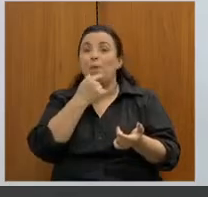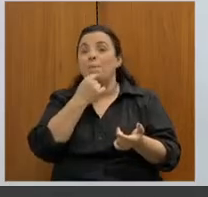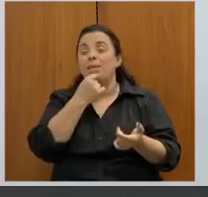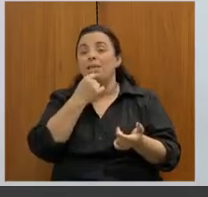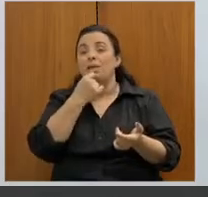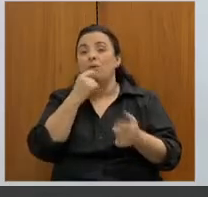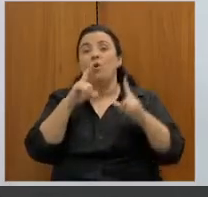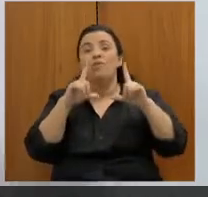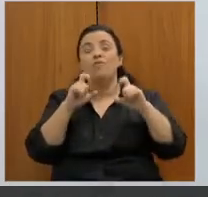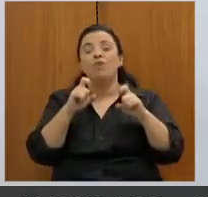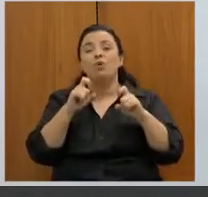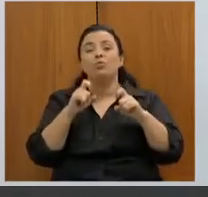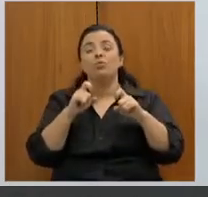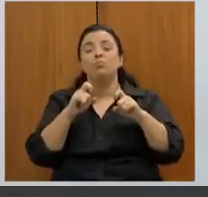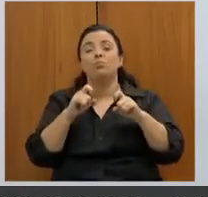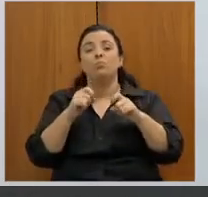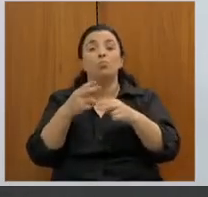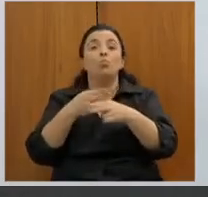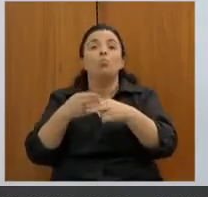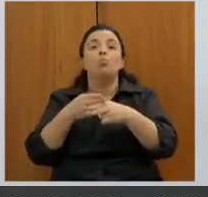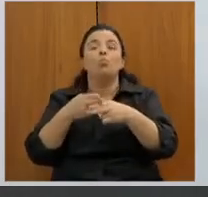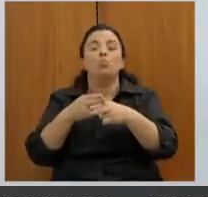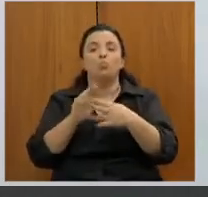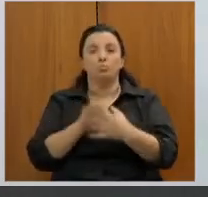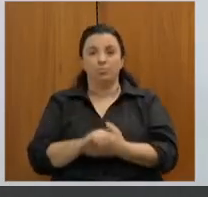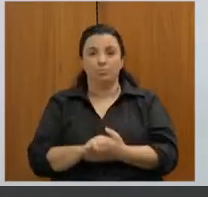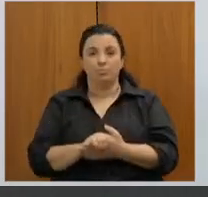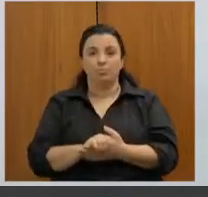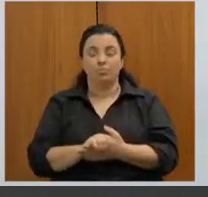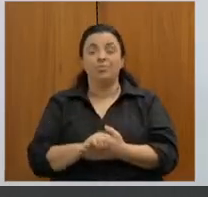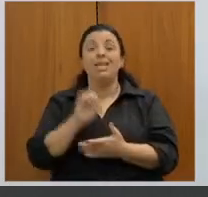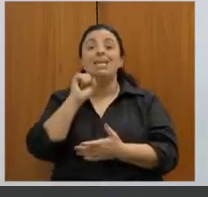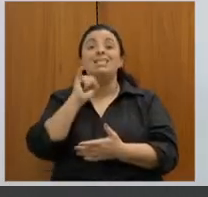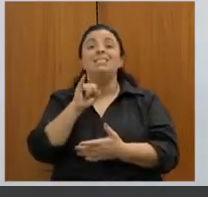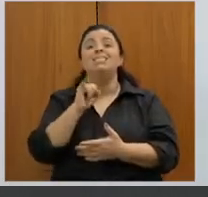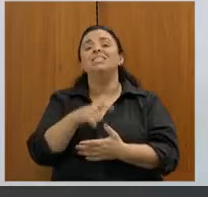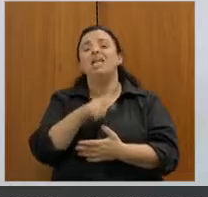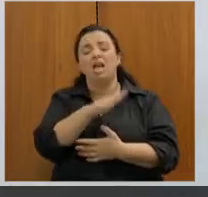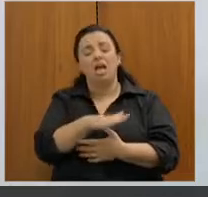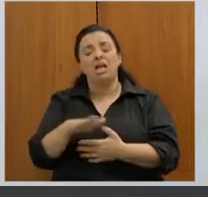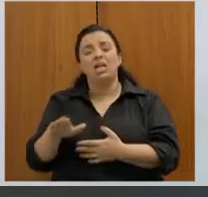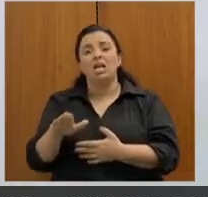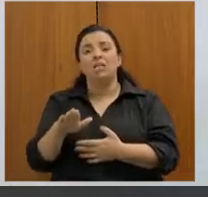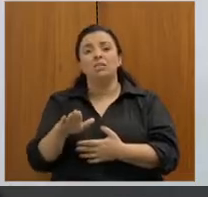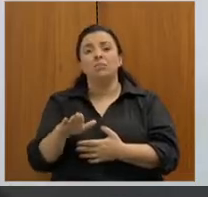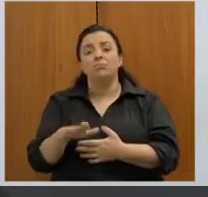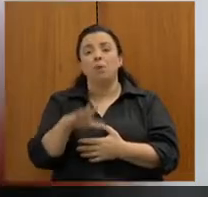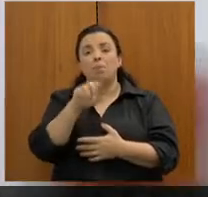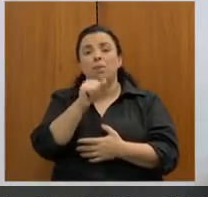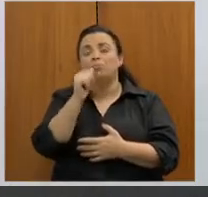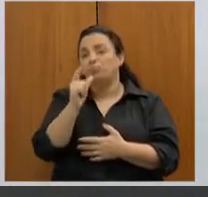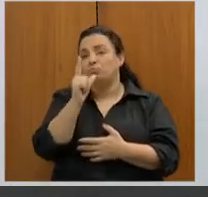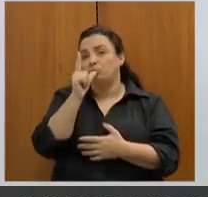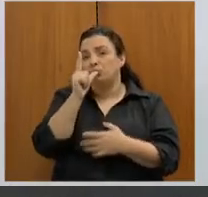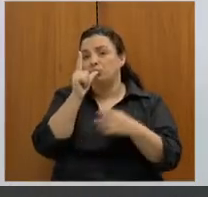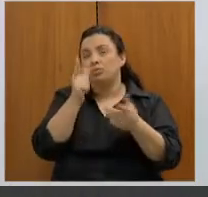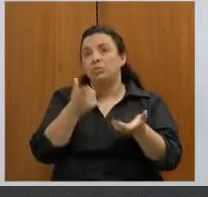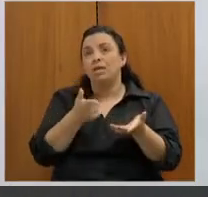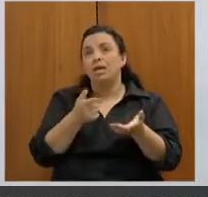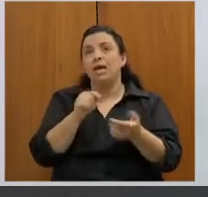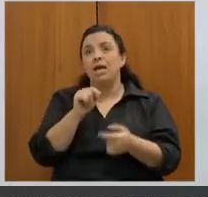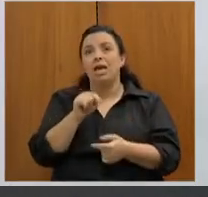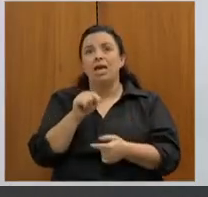né E se o menino pega no pênis né quando criança aí ele é ovacionado